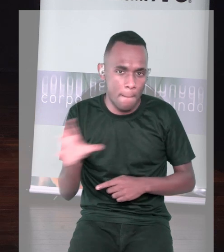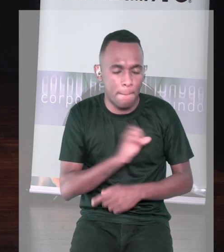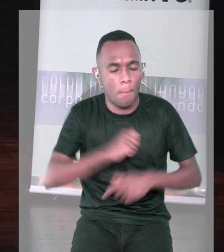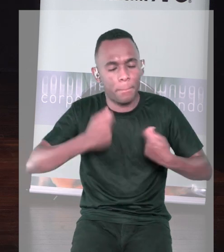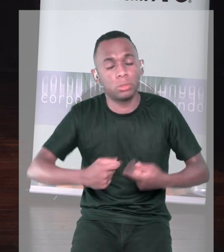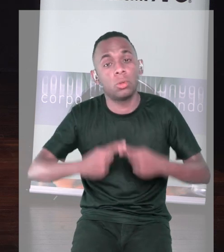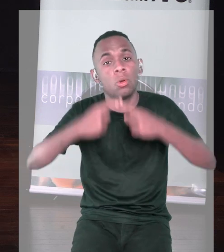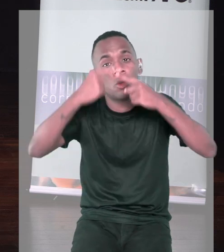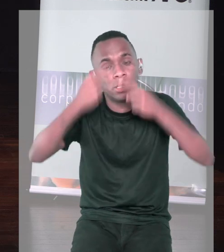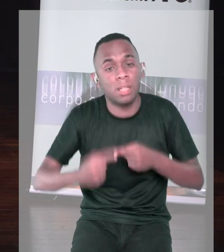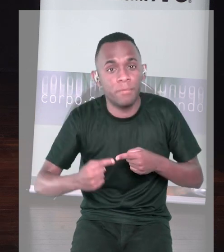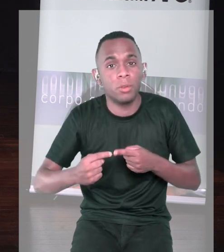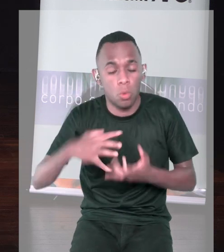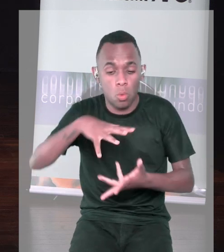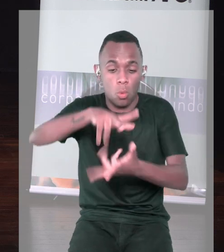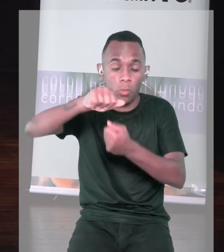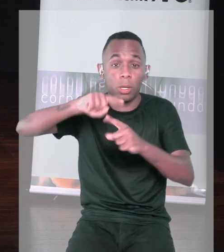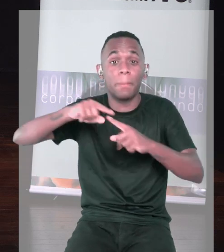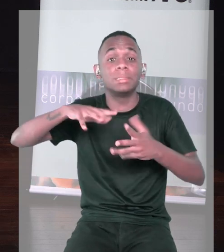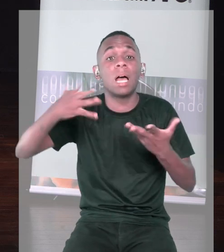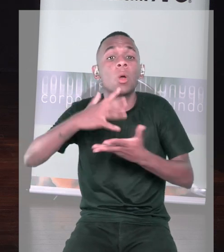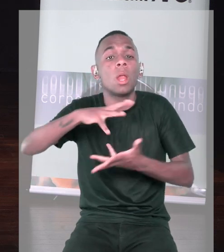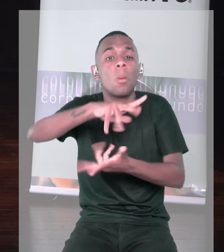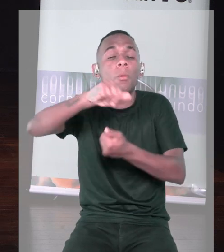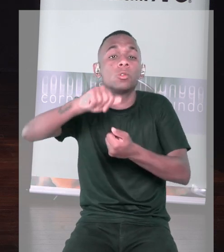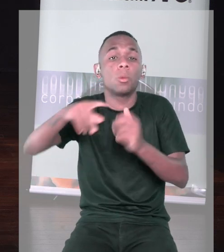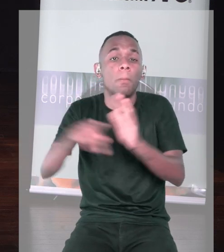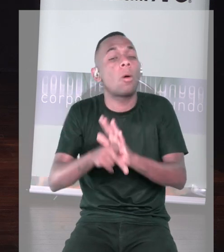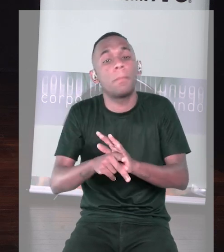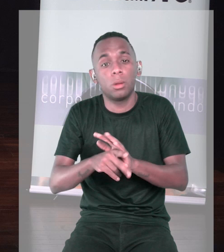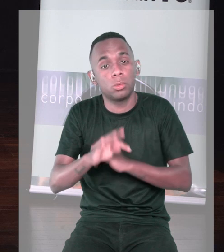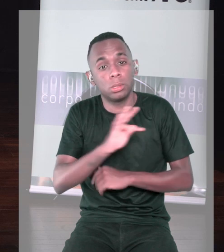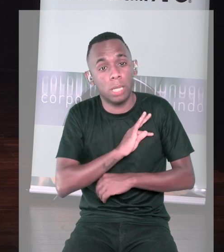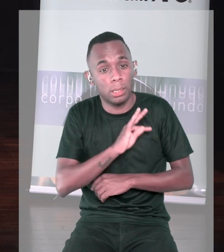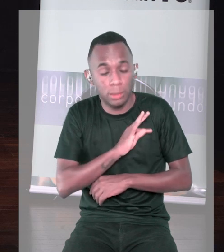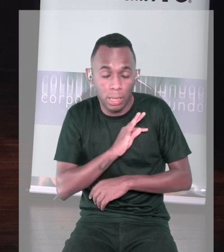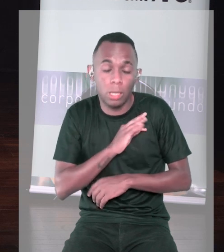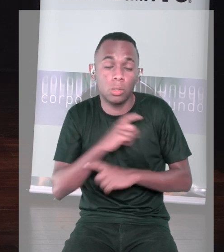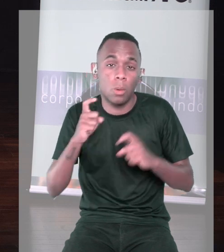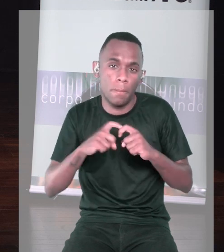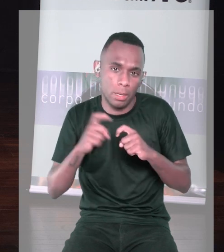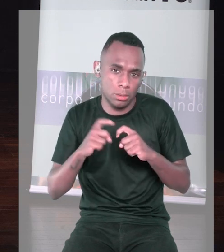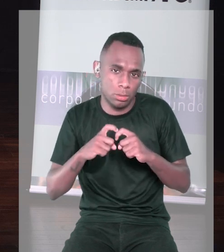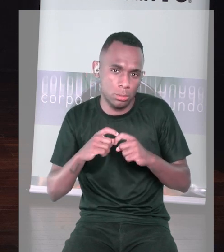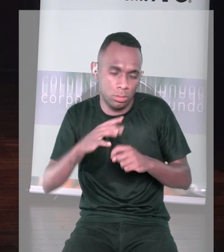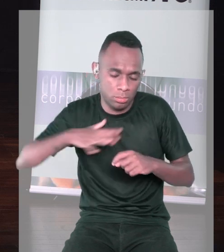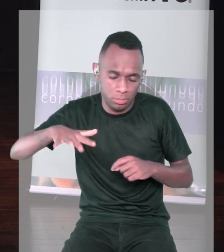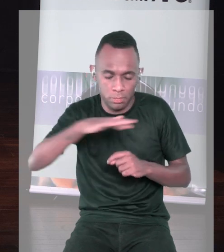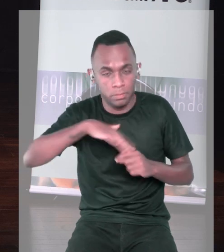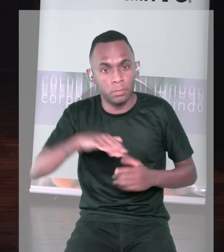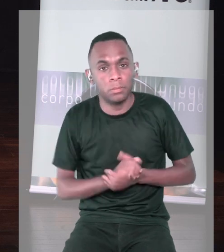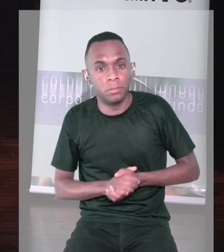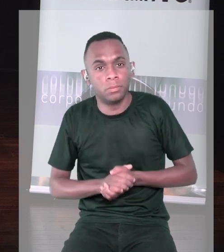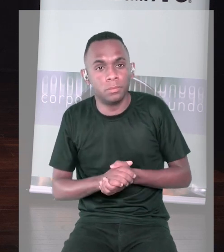amor teria que enfrentar o mundo, mas agora o mundo da tecnomedicina. A palavra é do próprio